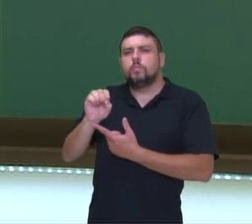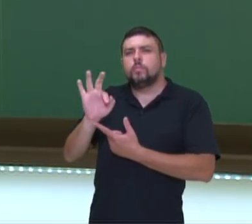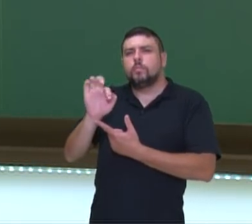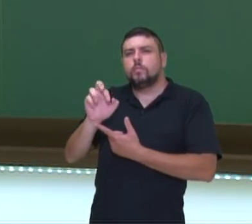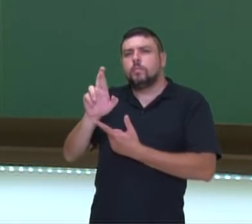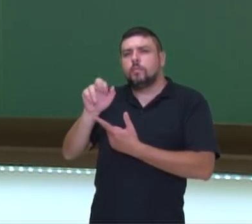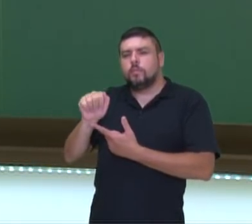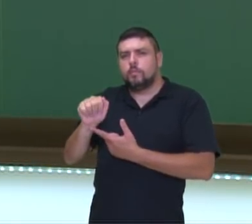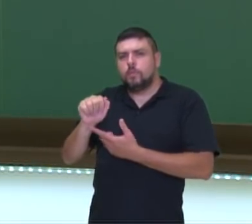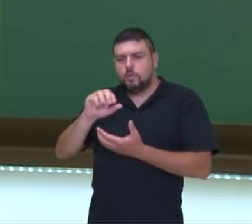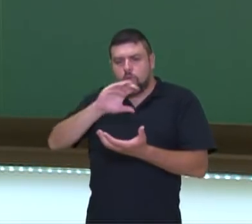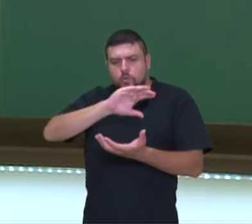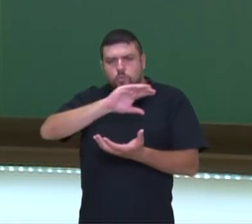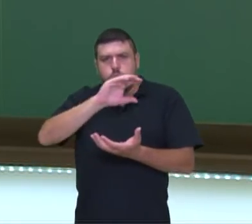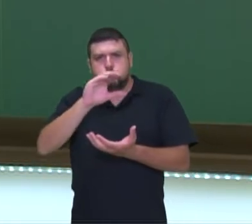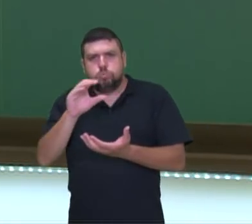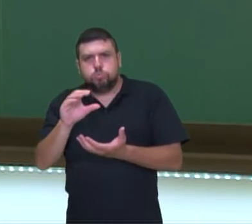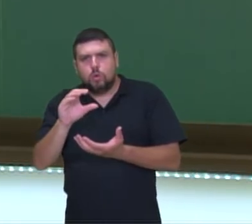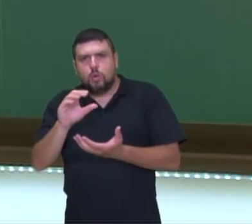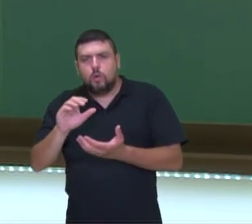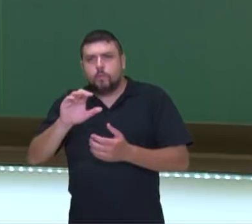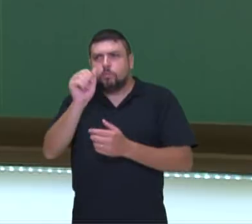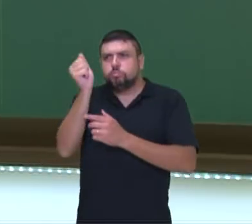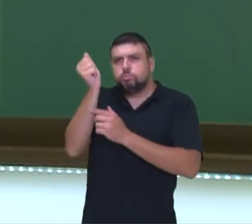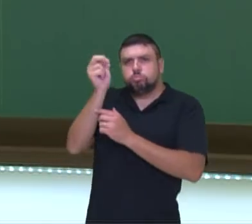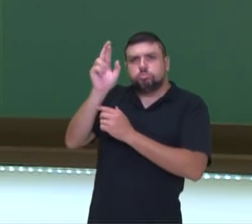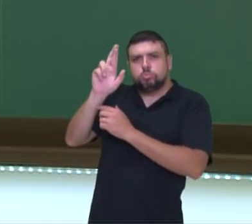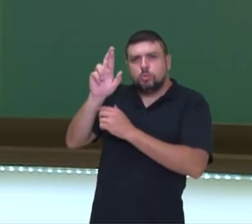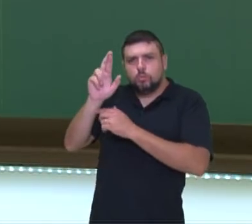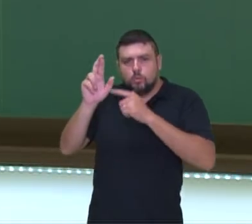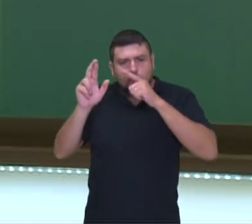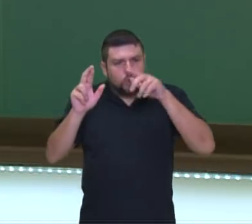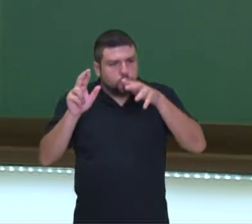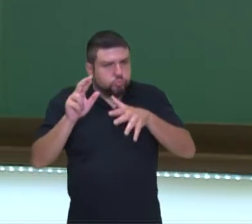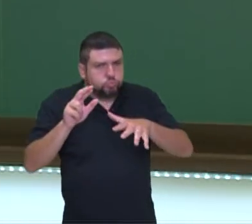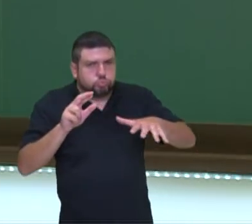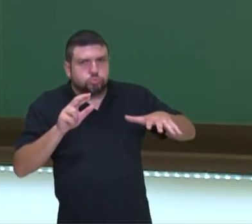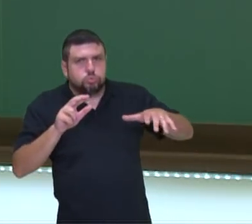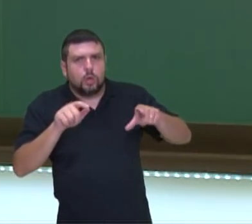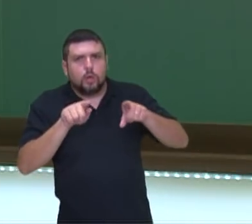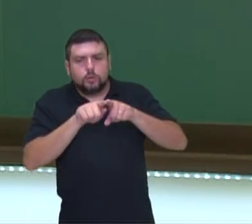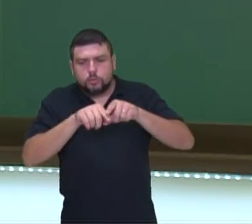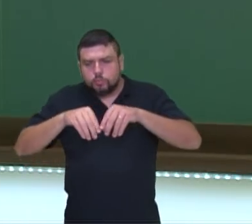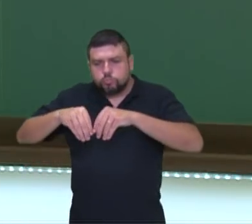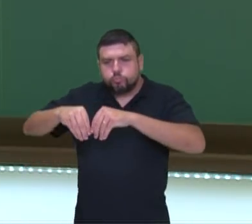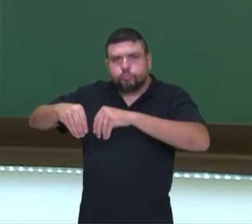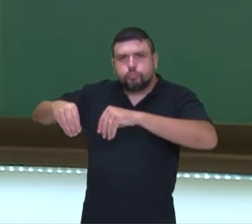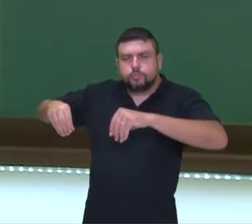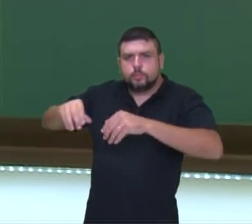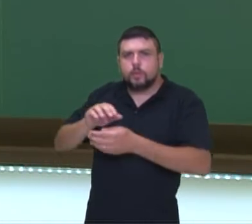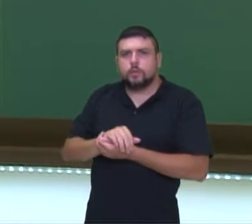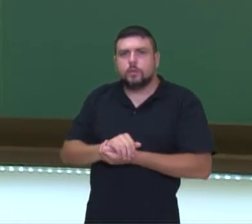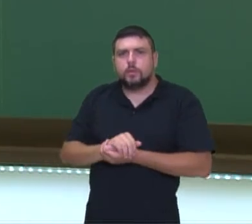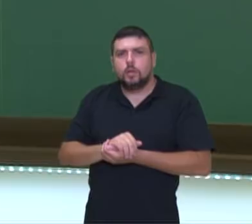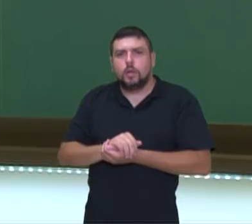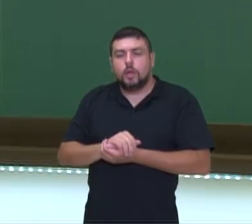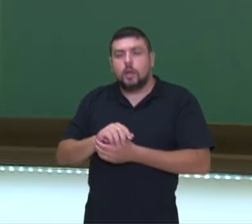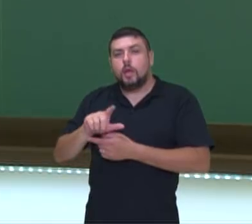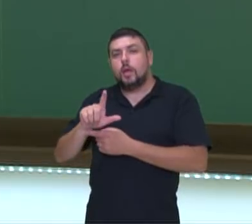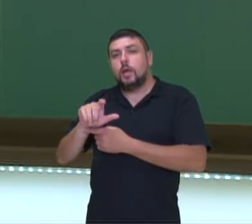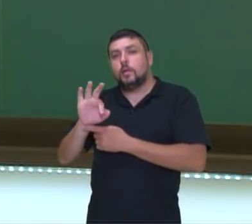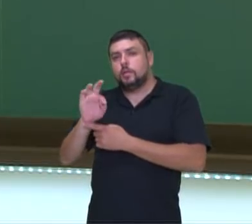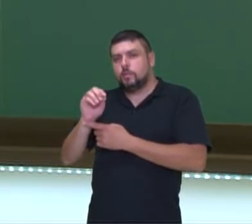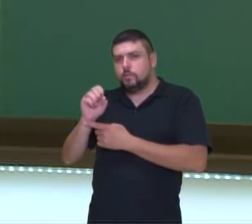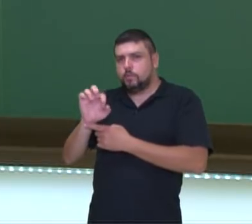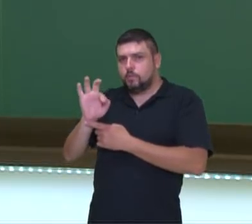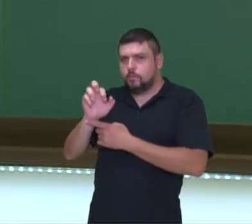entre atmosfera, hidrosfera e litosfera, que é aquela parte sólida formada pelas rochas e pelo